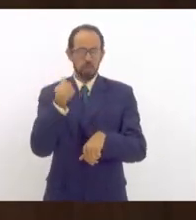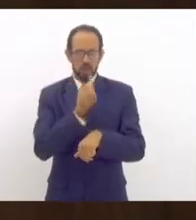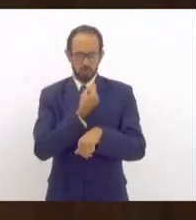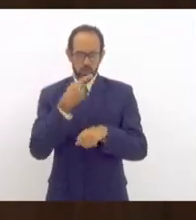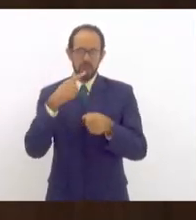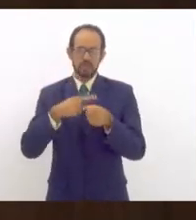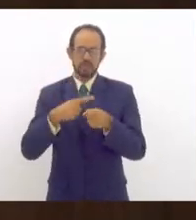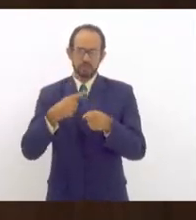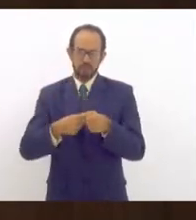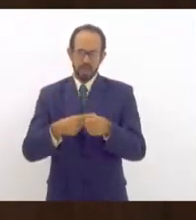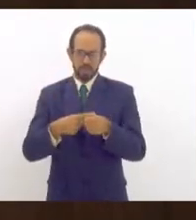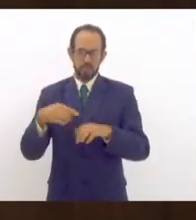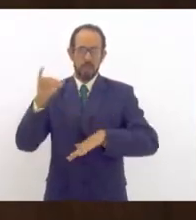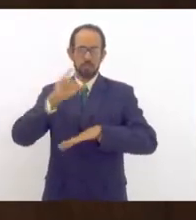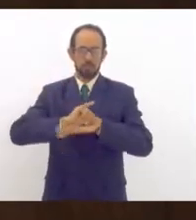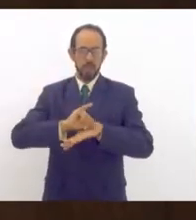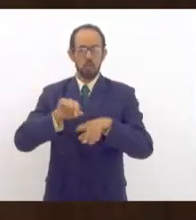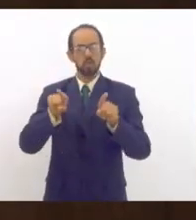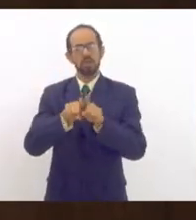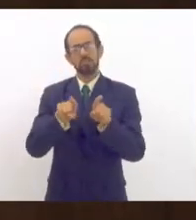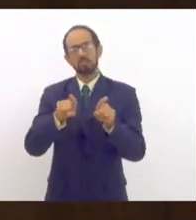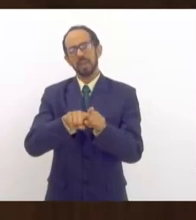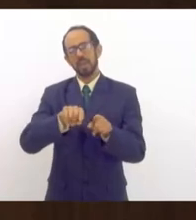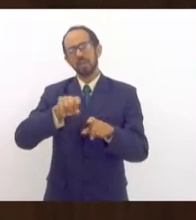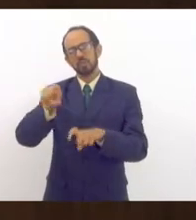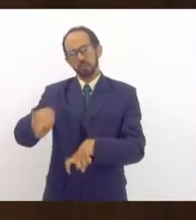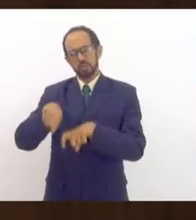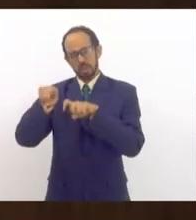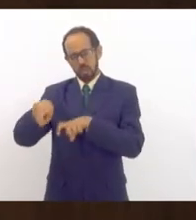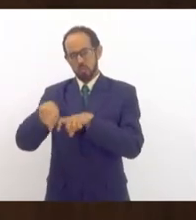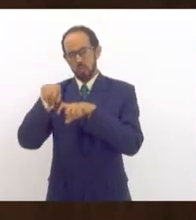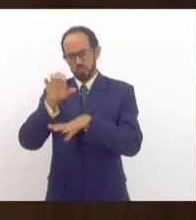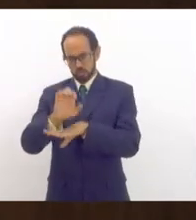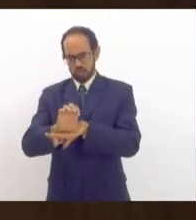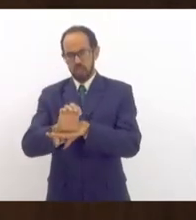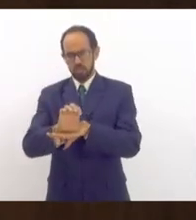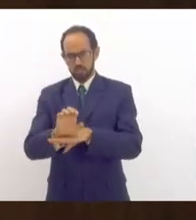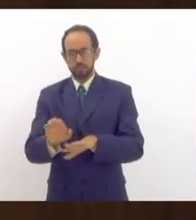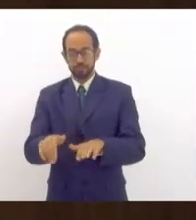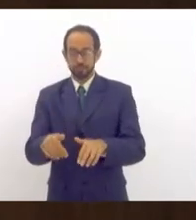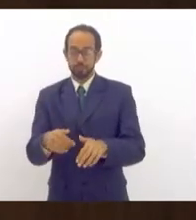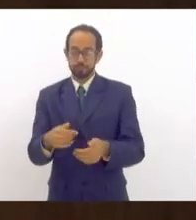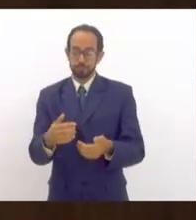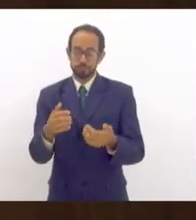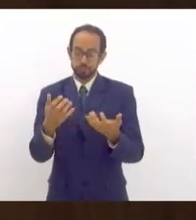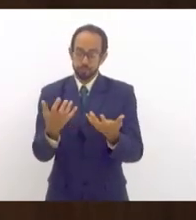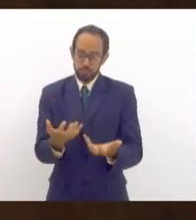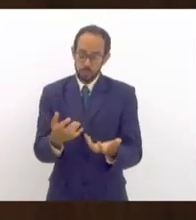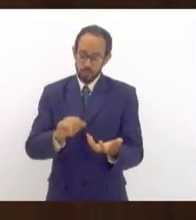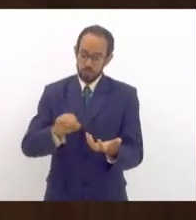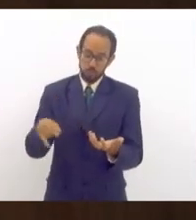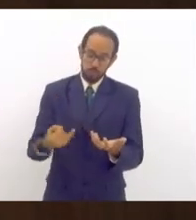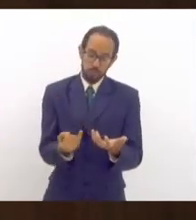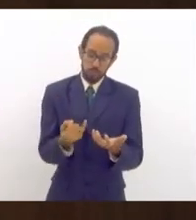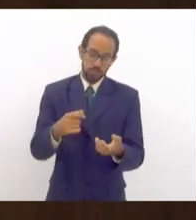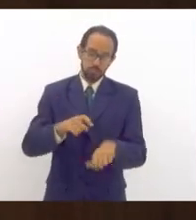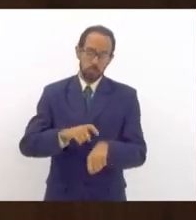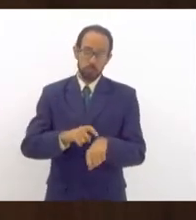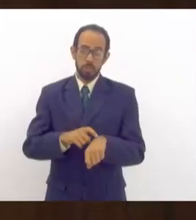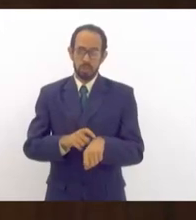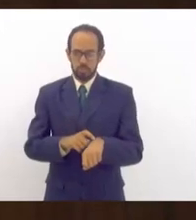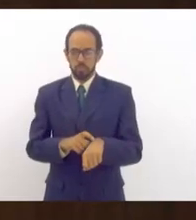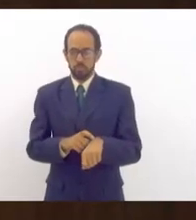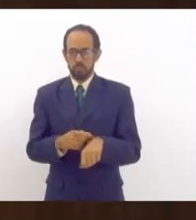cidade capital e também a outras cidades do nosso estado e quero aproveitar essa oportunidade é que